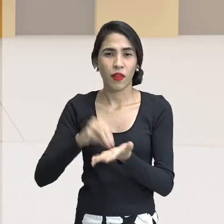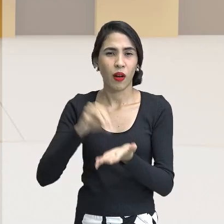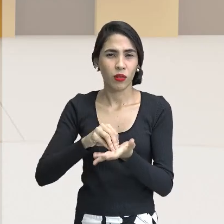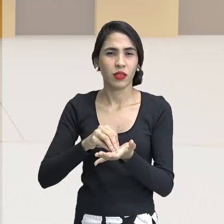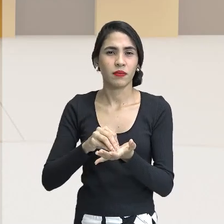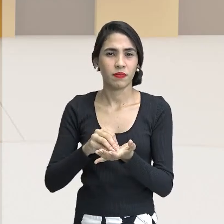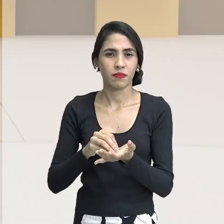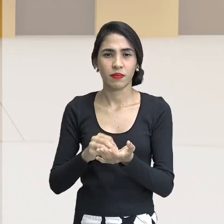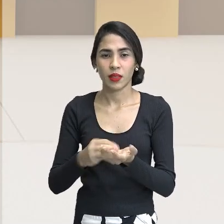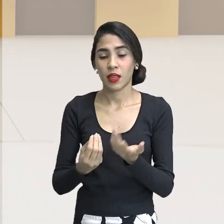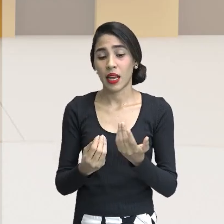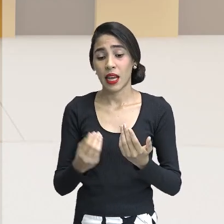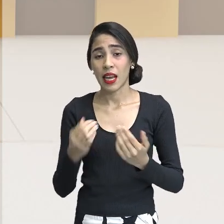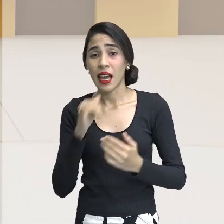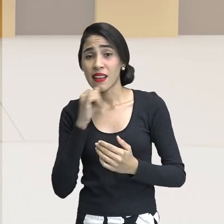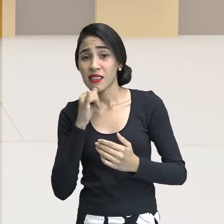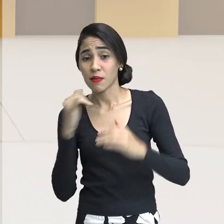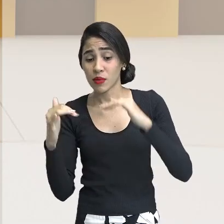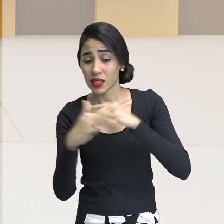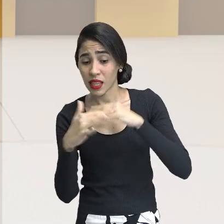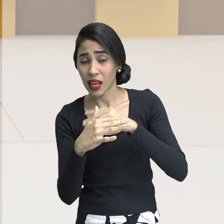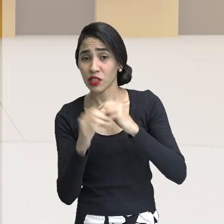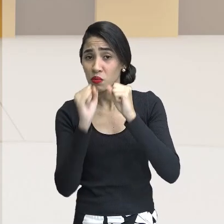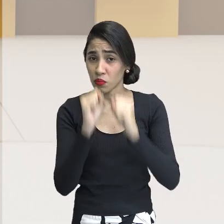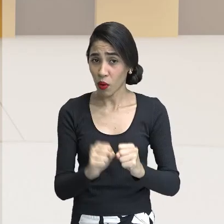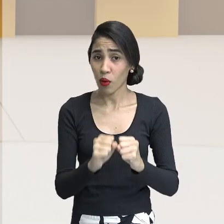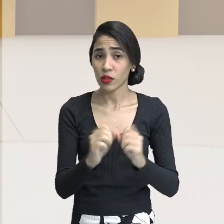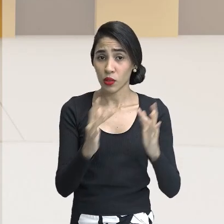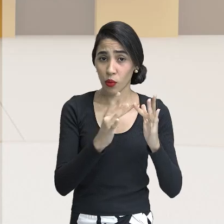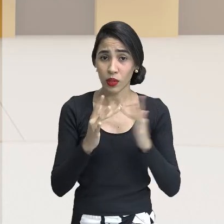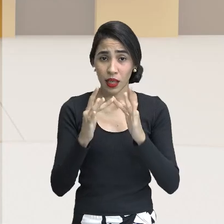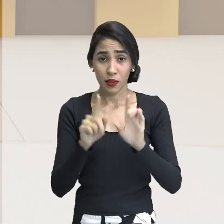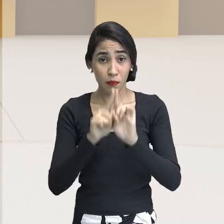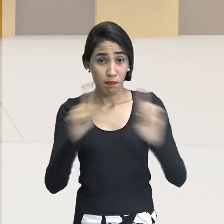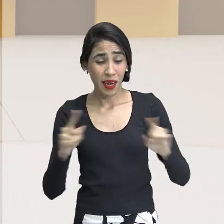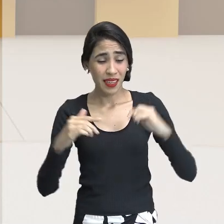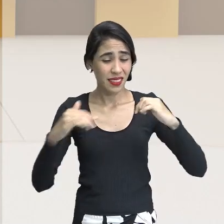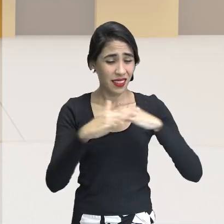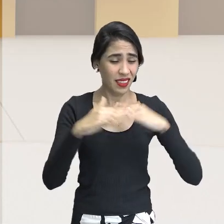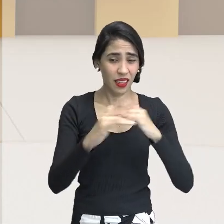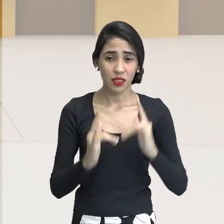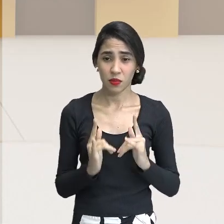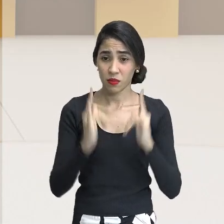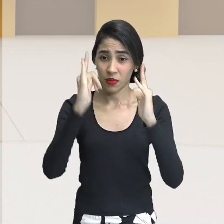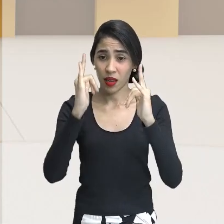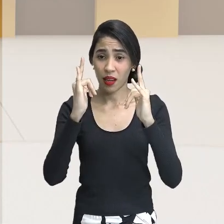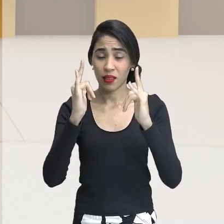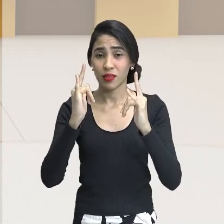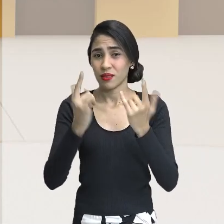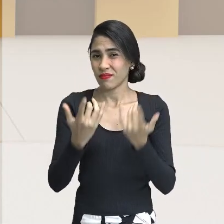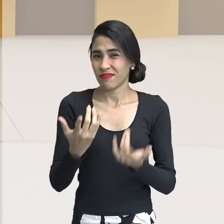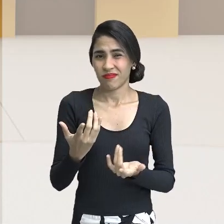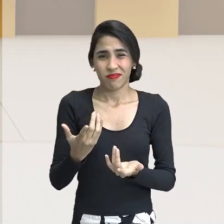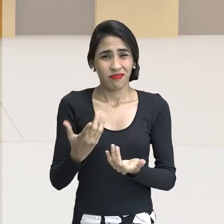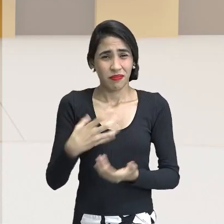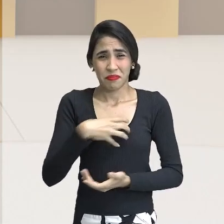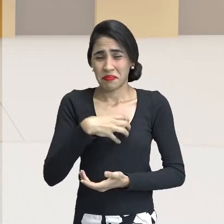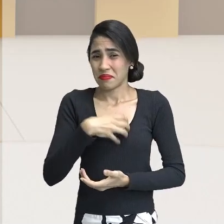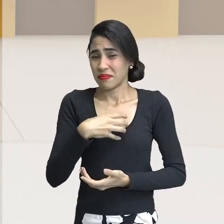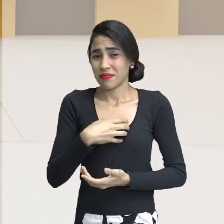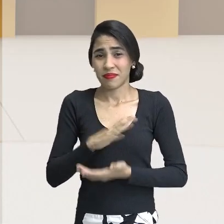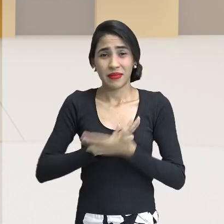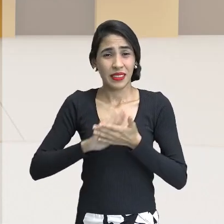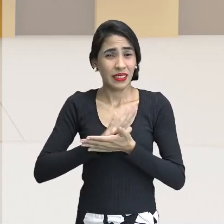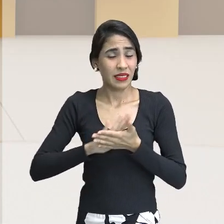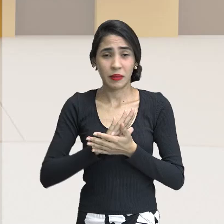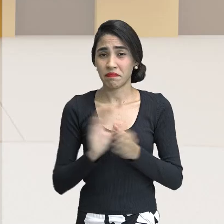uma grande cidade. Ele pode até vir, mas as cidades, os prédios, os edifícios não significam